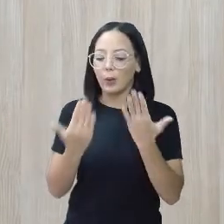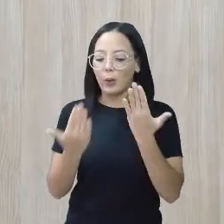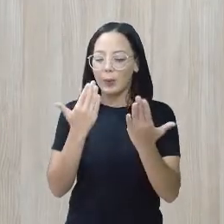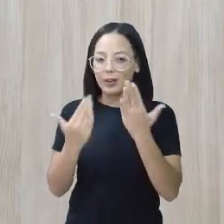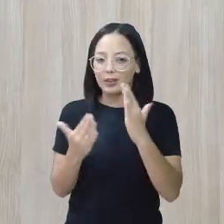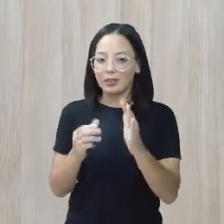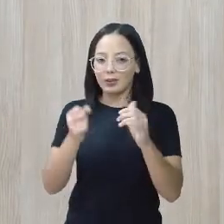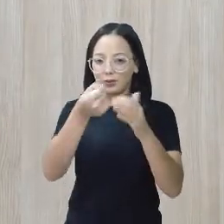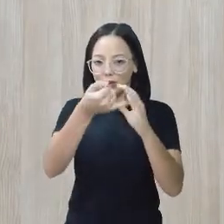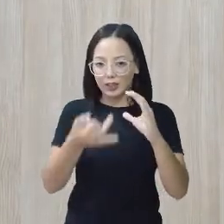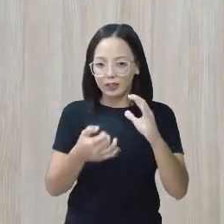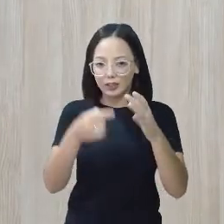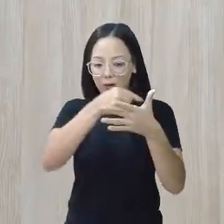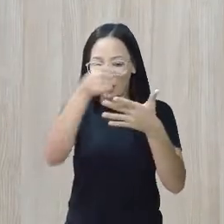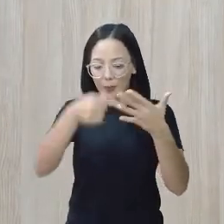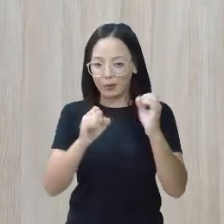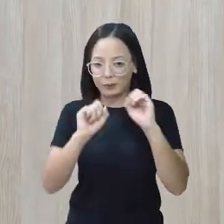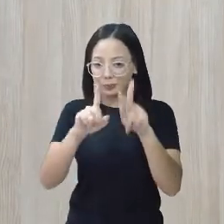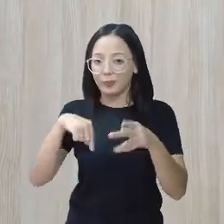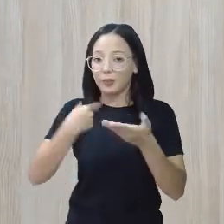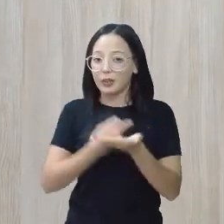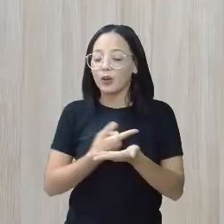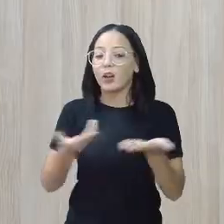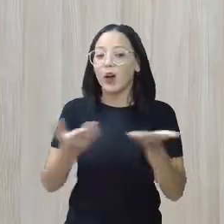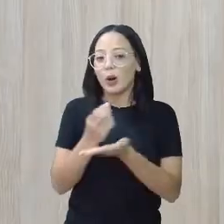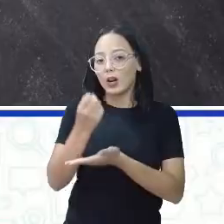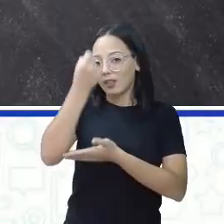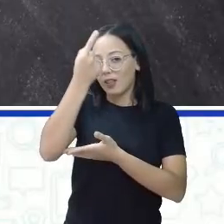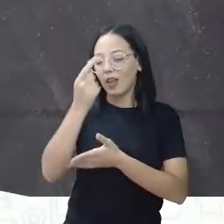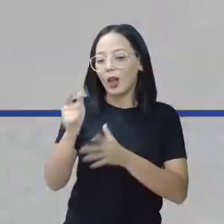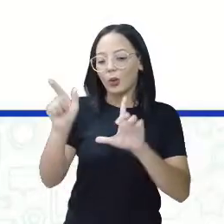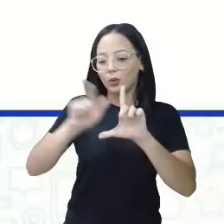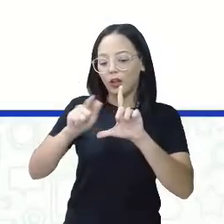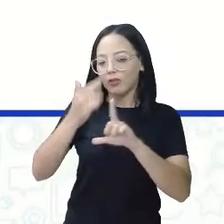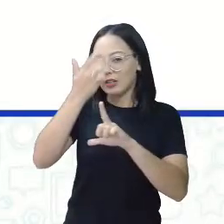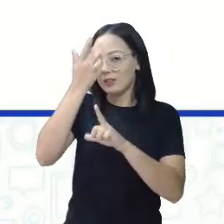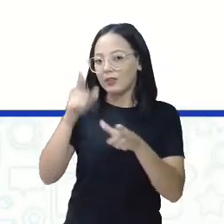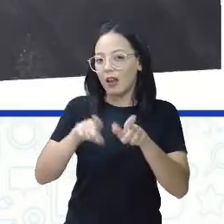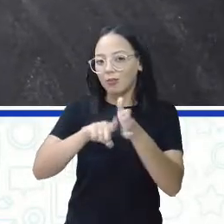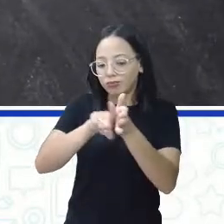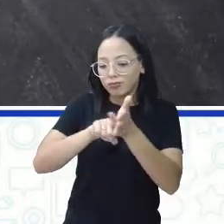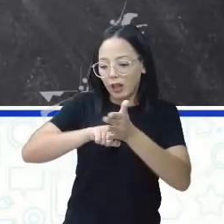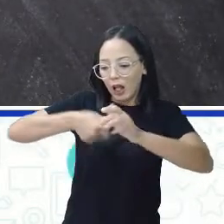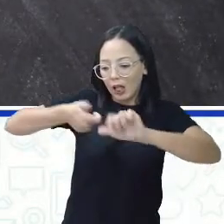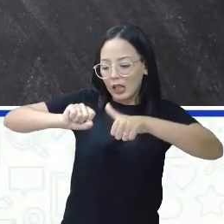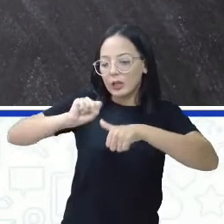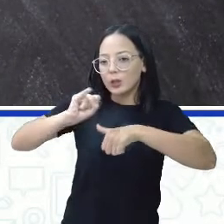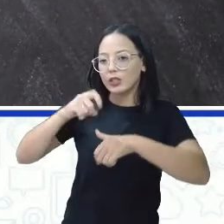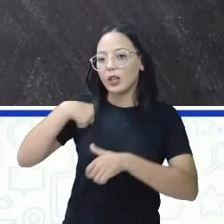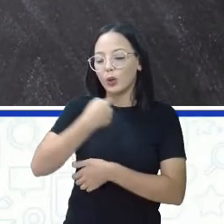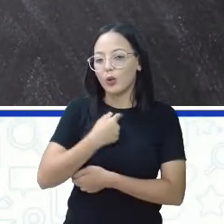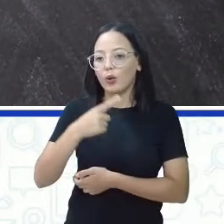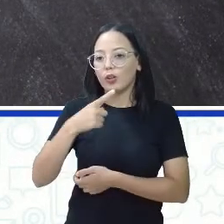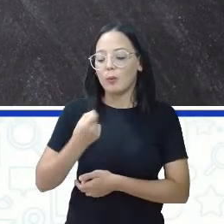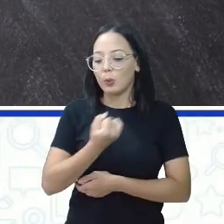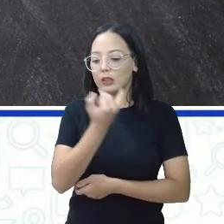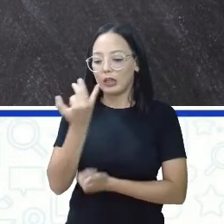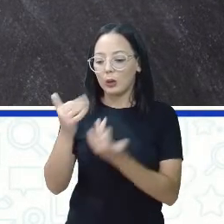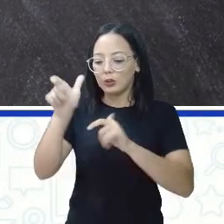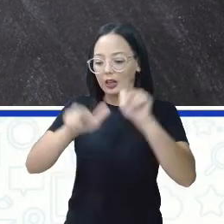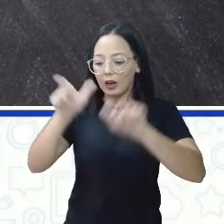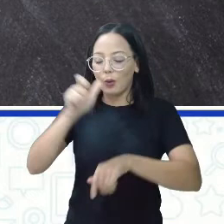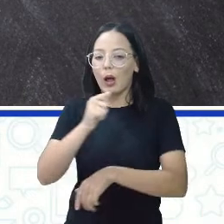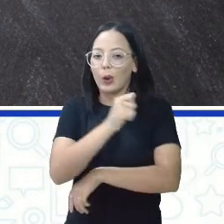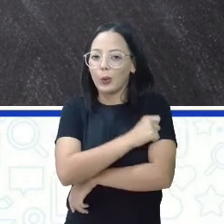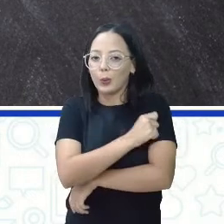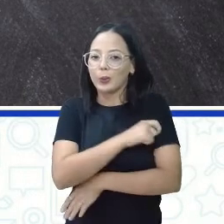dessas performances, né? Aqui a gente está com a ideia do gráfico para facilitar a análise de dados. Então, se a gente tem a quantidade de alunos lá da